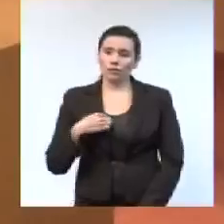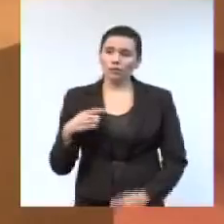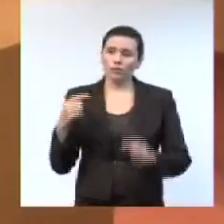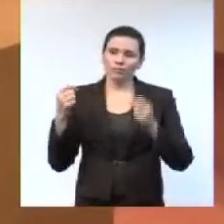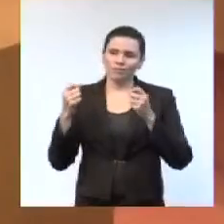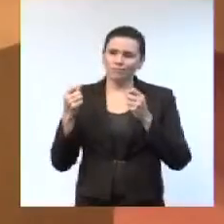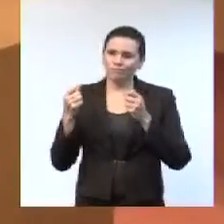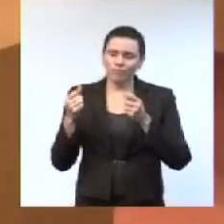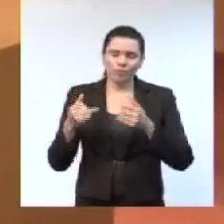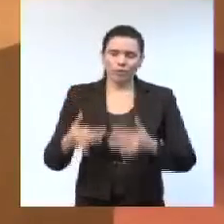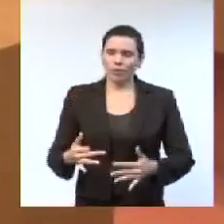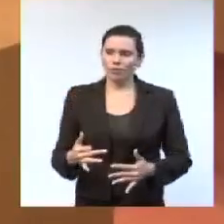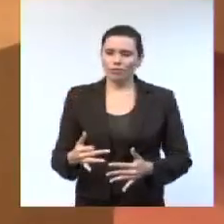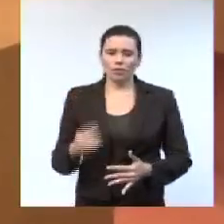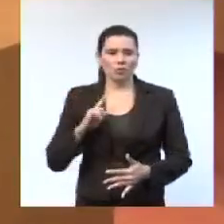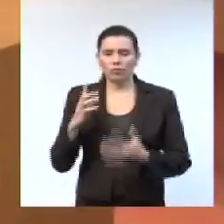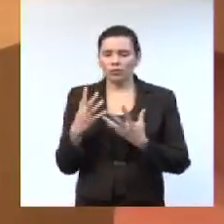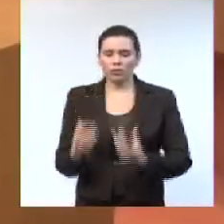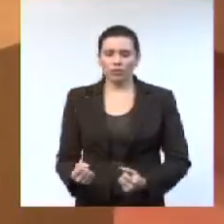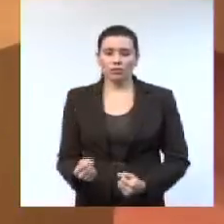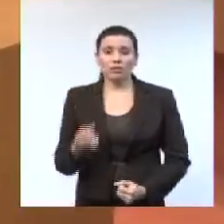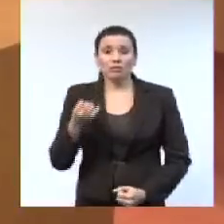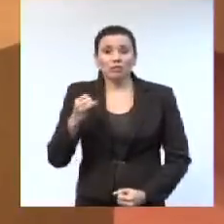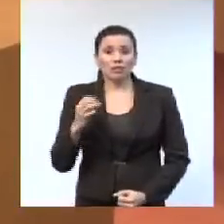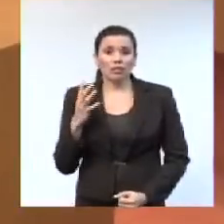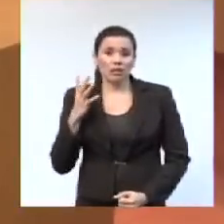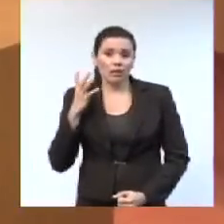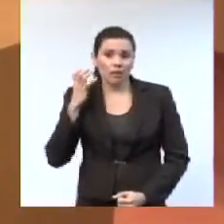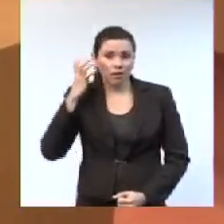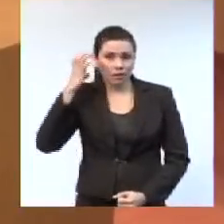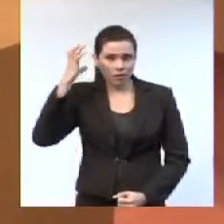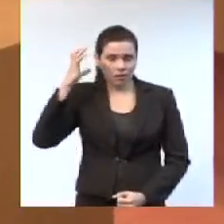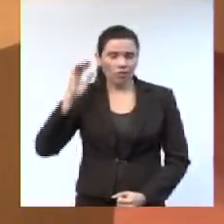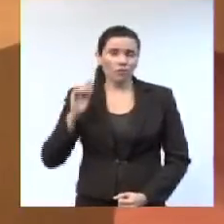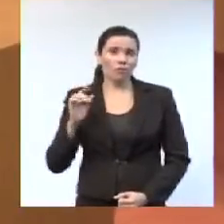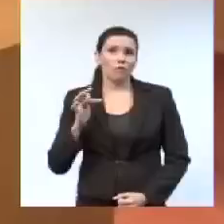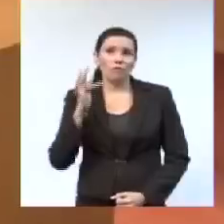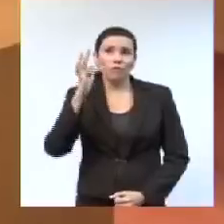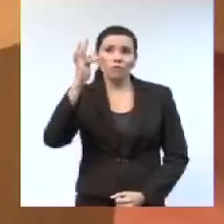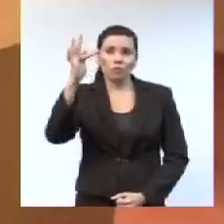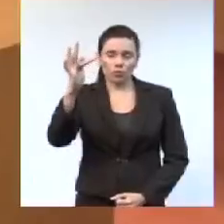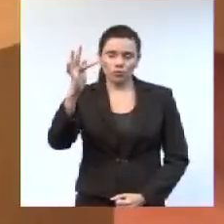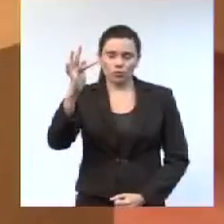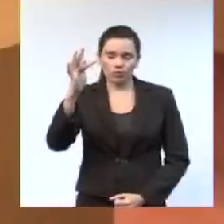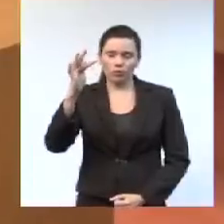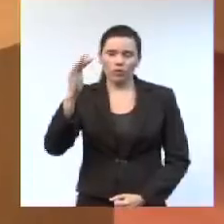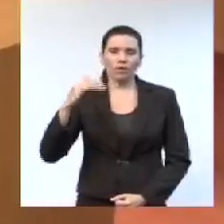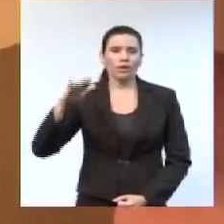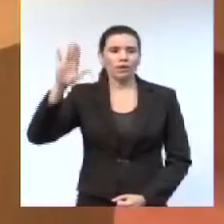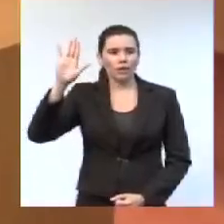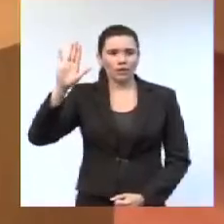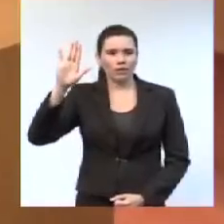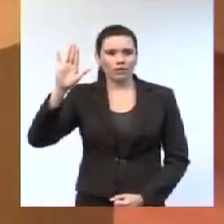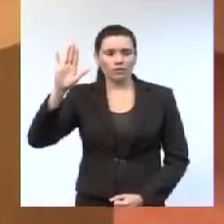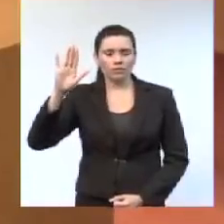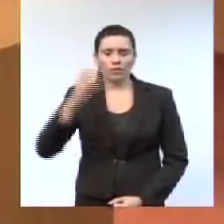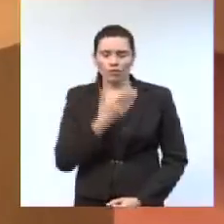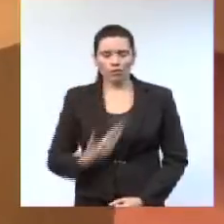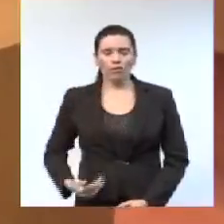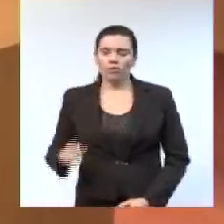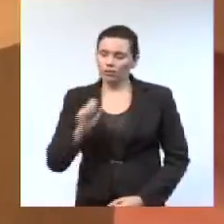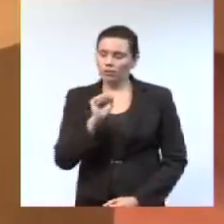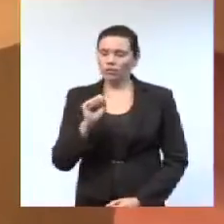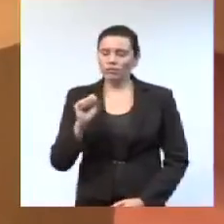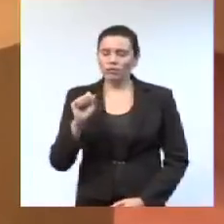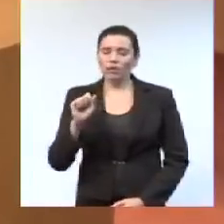a intenção de ser candidata a prefeito de São Luís, terá o apoio total do deputado Roberto Costa e do diretório municipal. Até por um